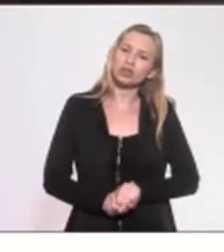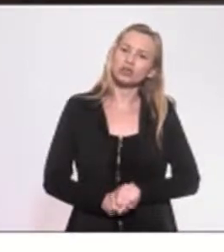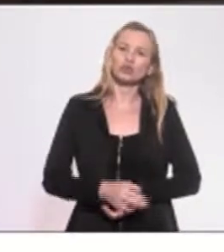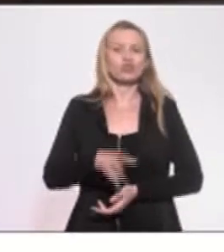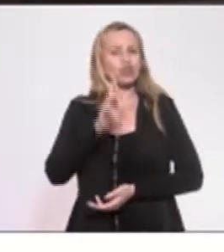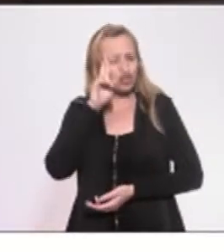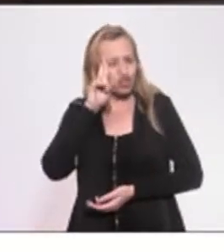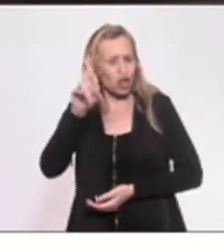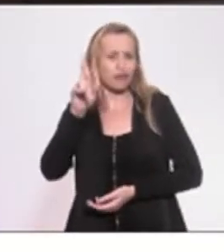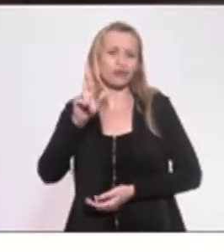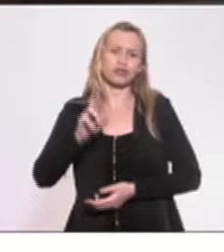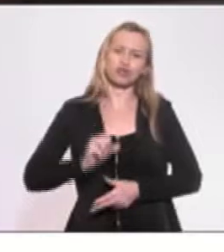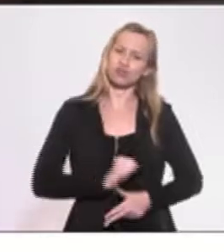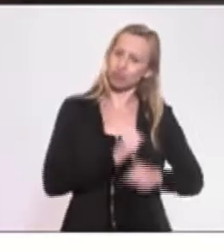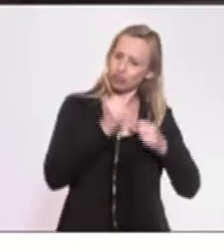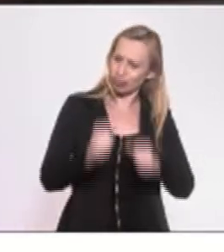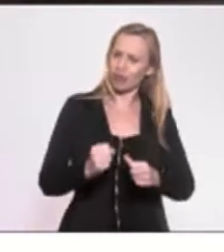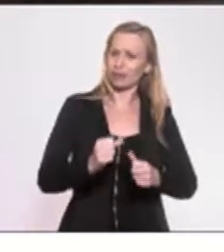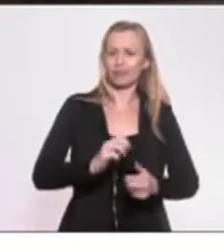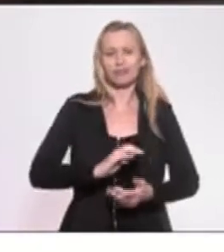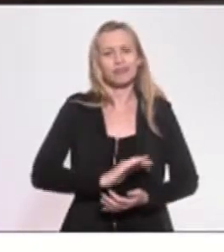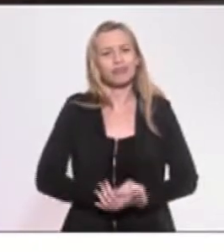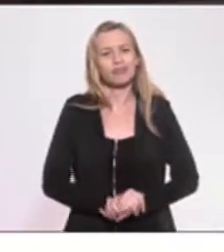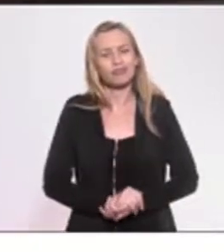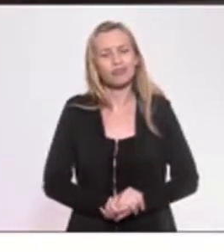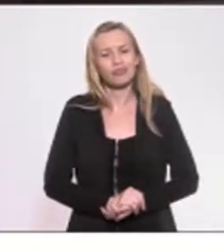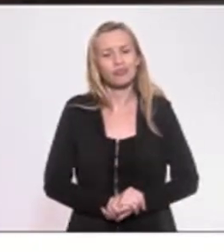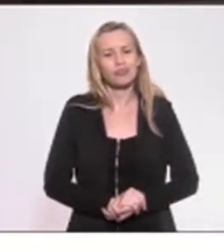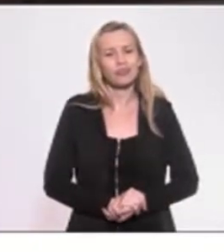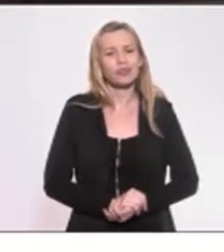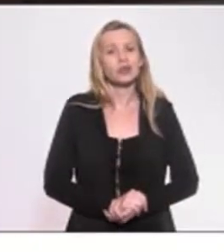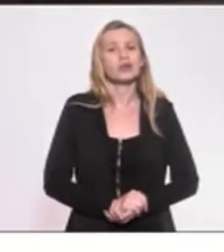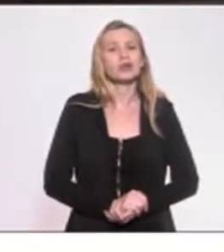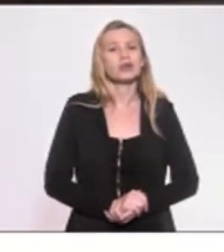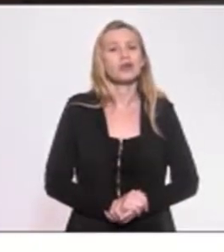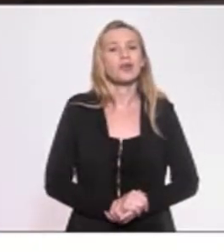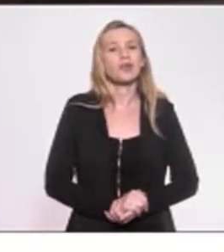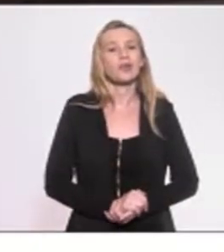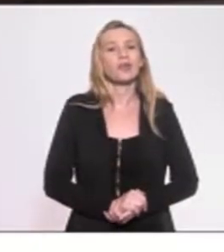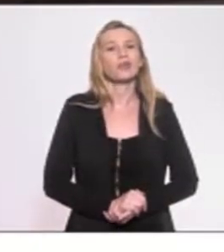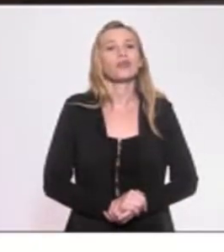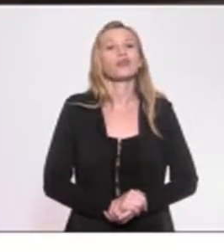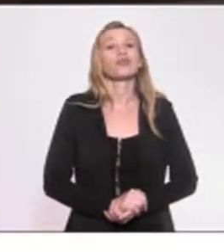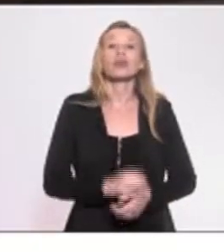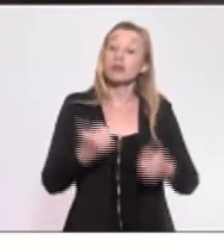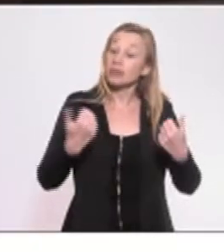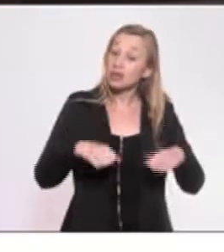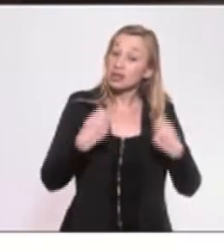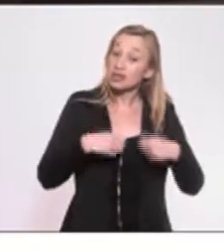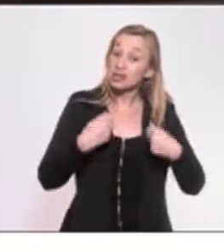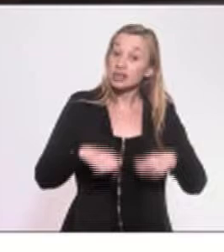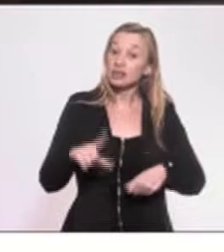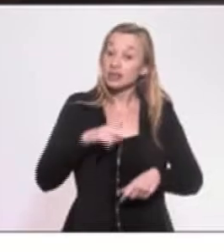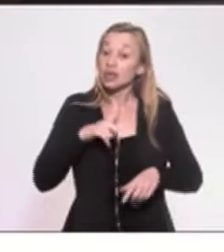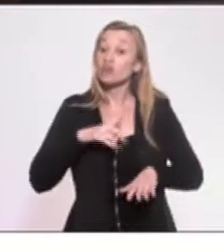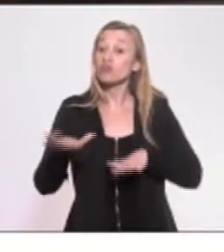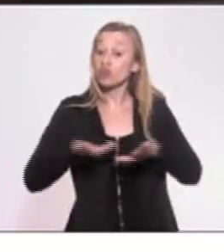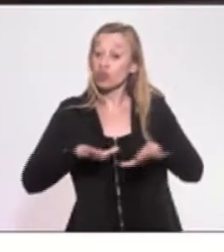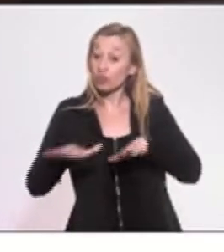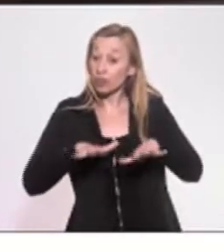de poderes, que há que se ter uma unicidade de